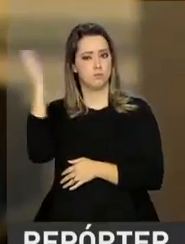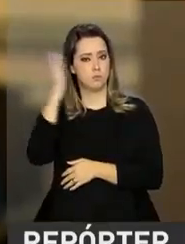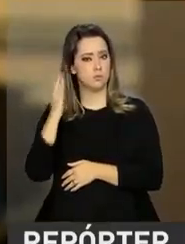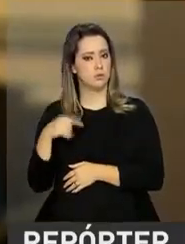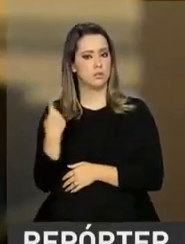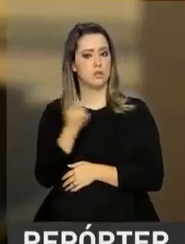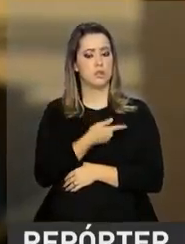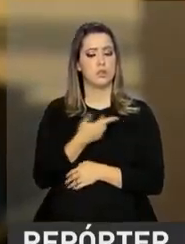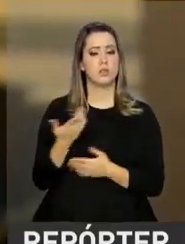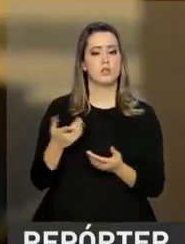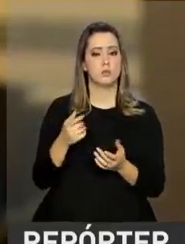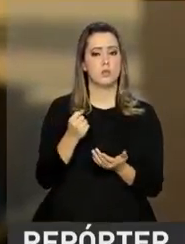passamos a importar mais também